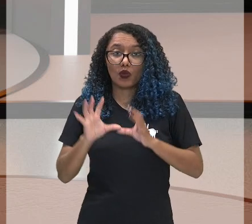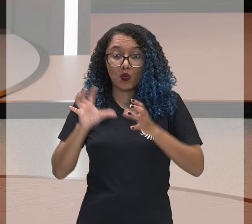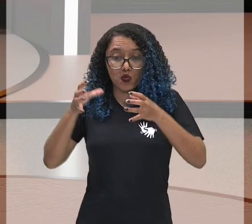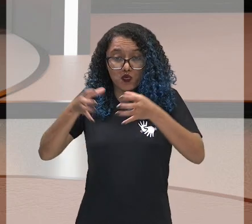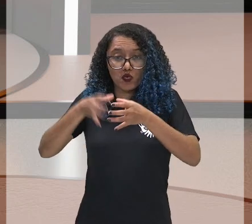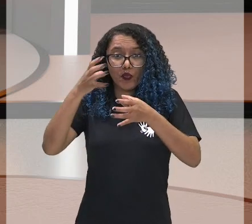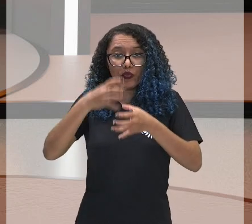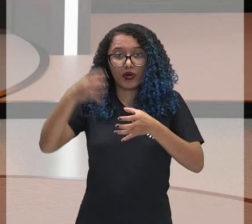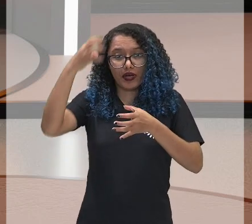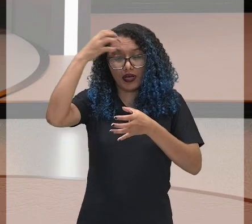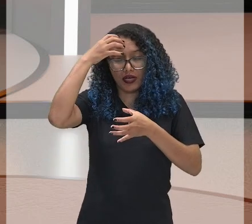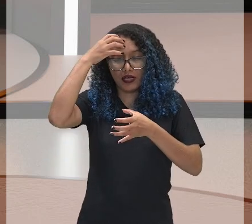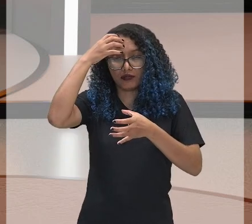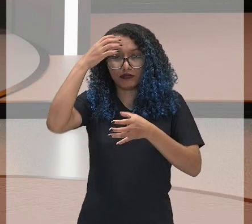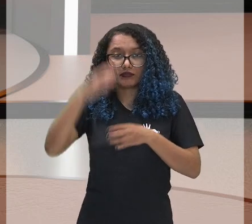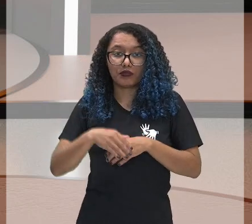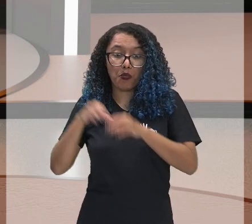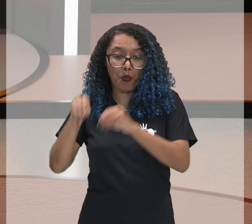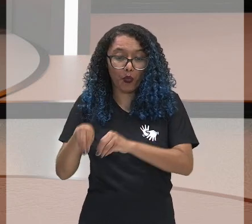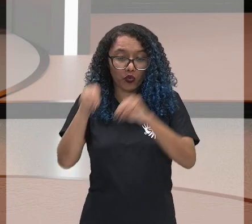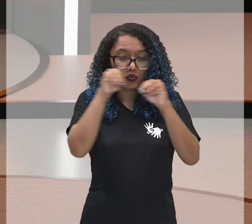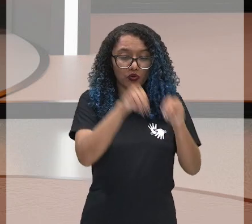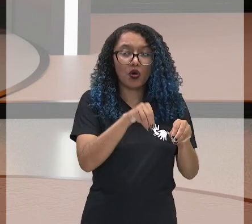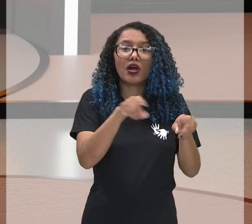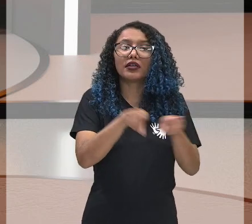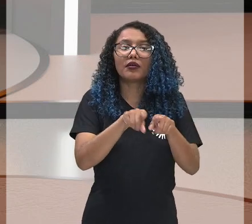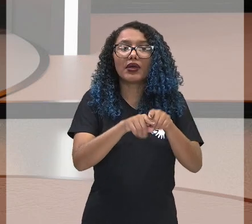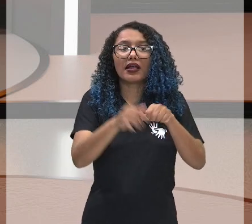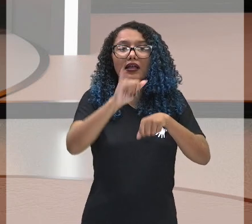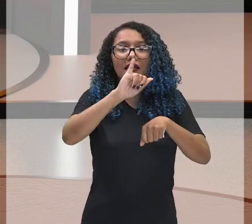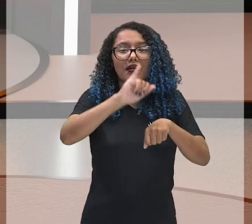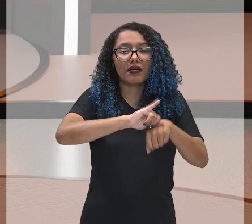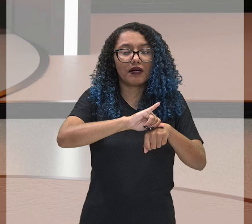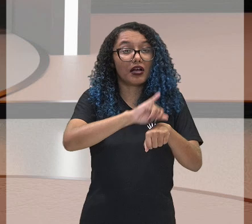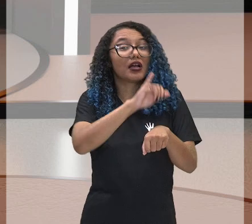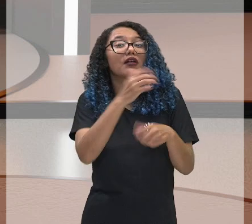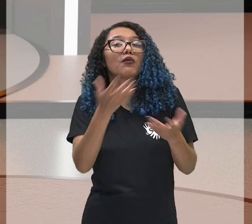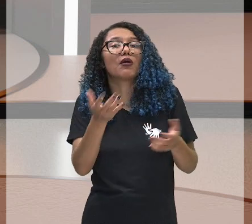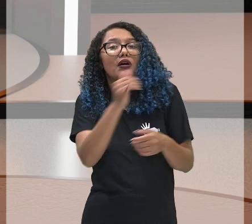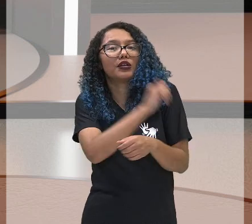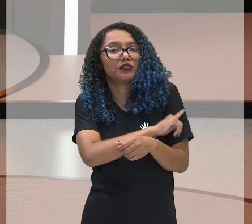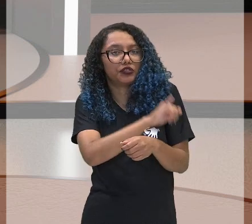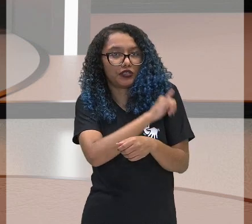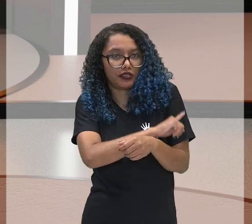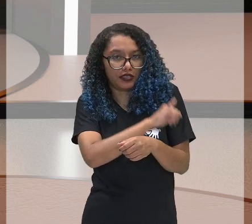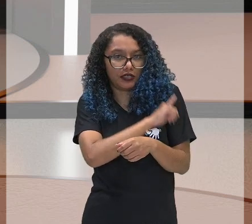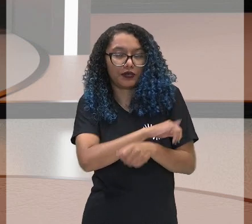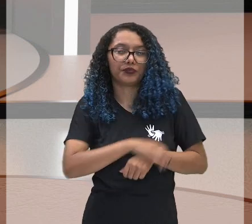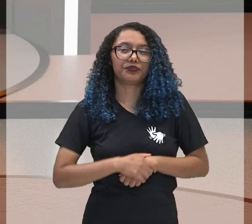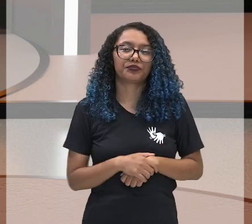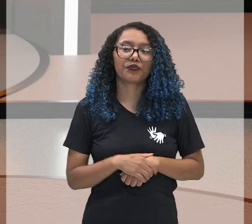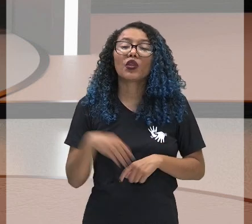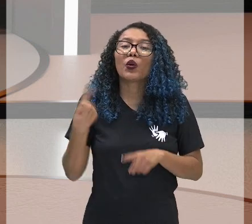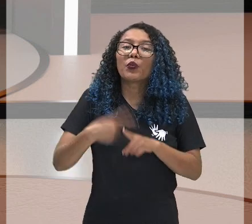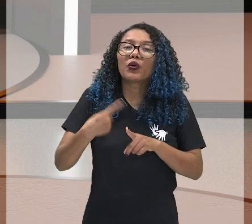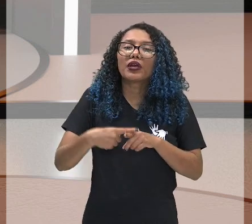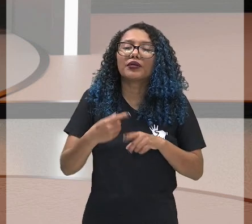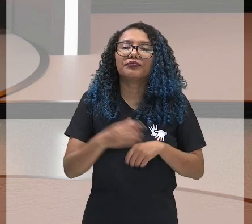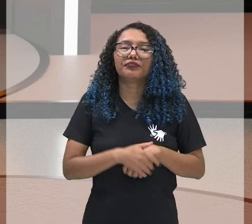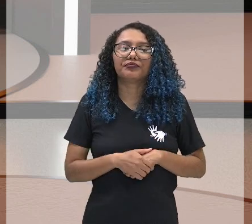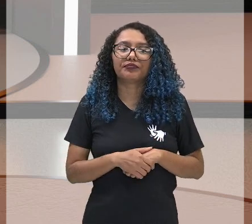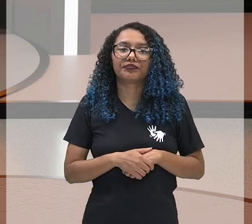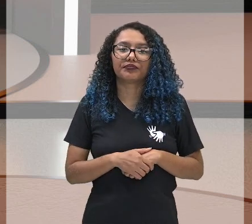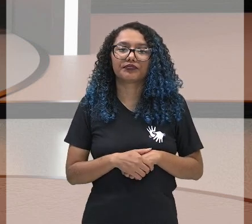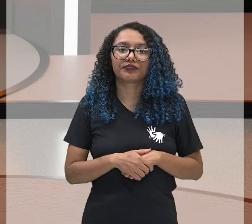e o Rio de Janeiro passou a ser a capital da metrópole, visto que administrava-se, ou melhor, a